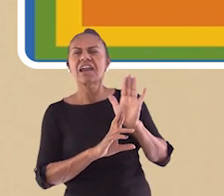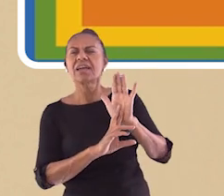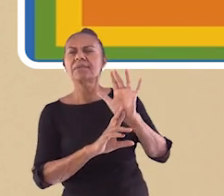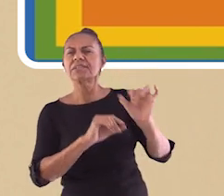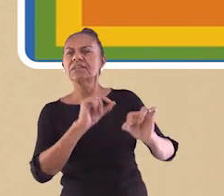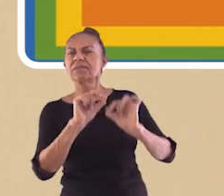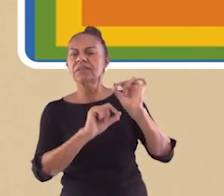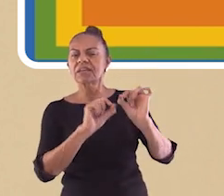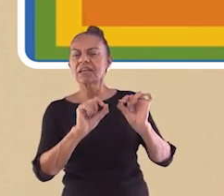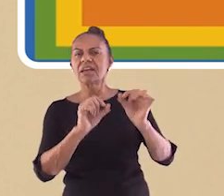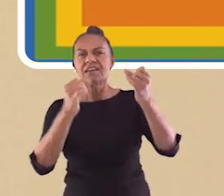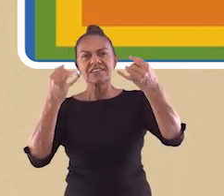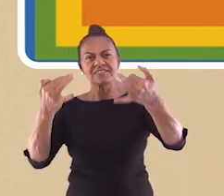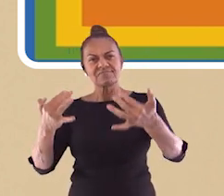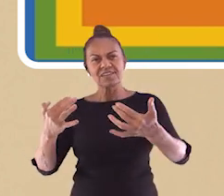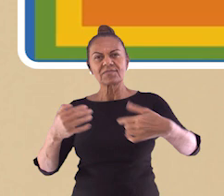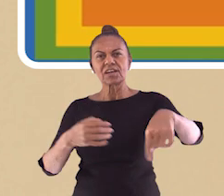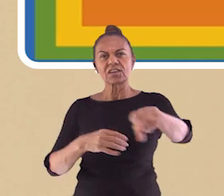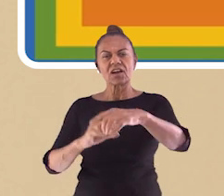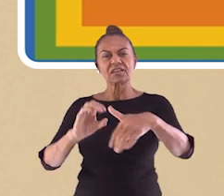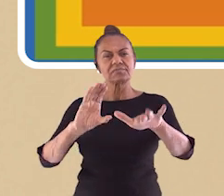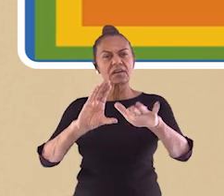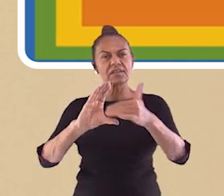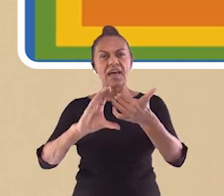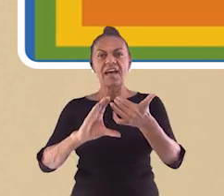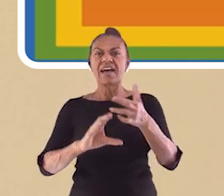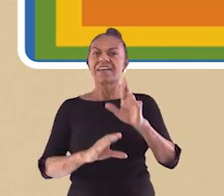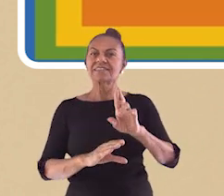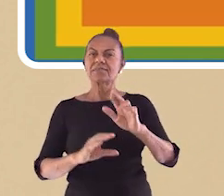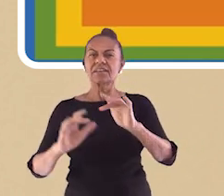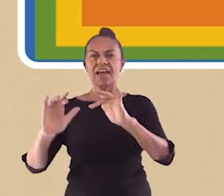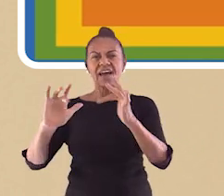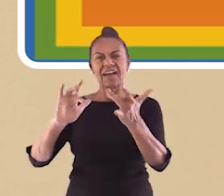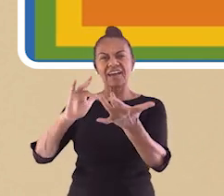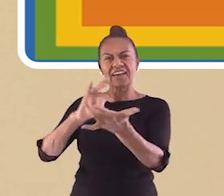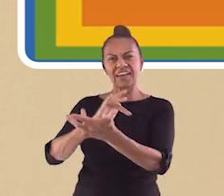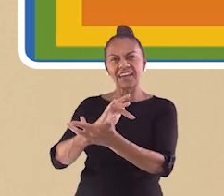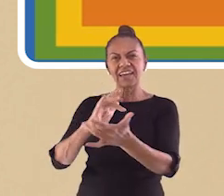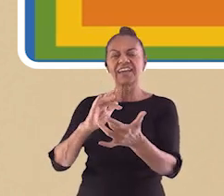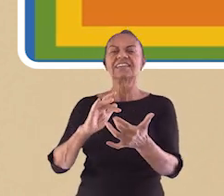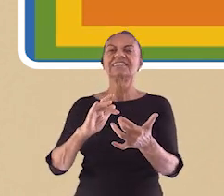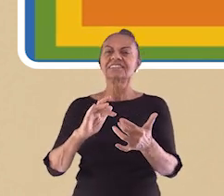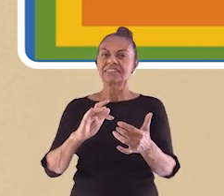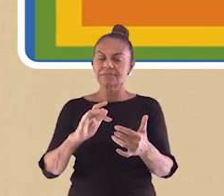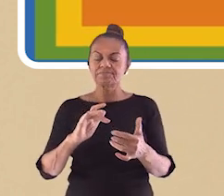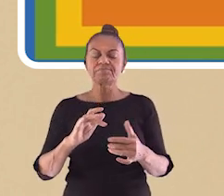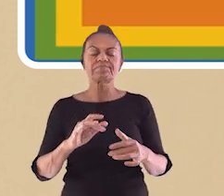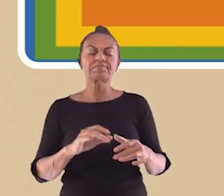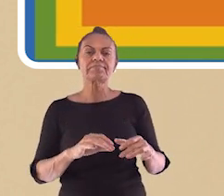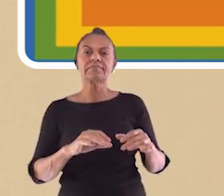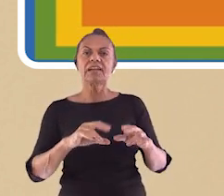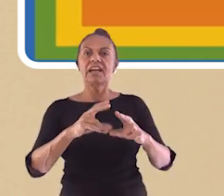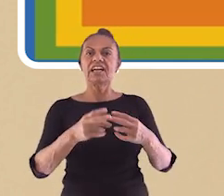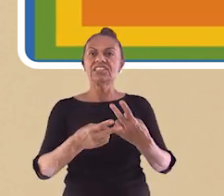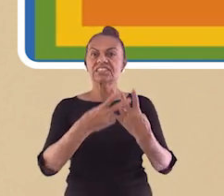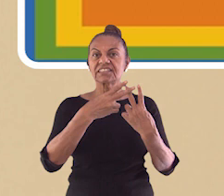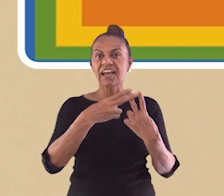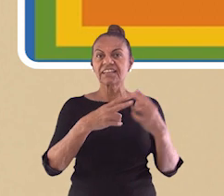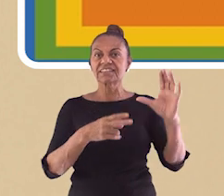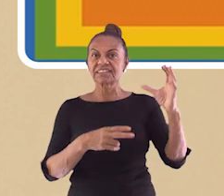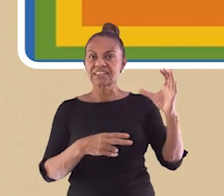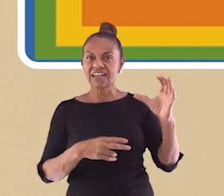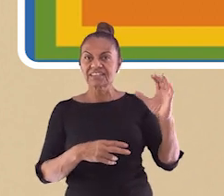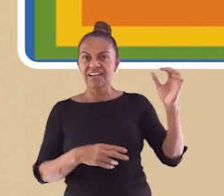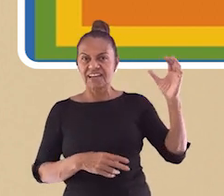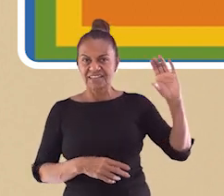nosso vídeo. Você sabe o que ela está representando? Explica pra gente. Poste suas respostas nas redes sociais e marque com a